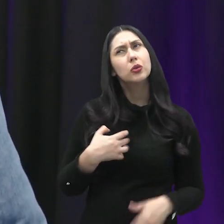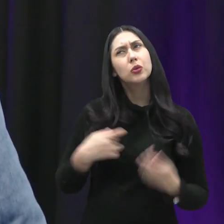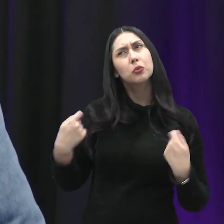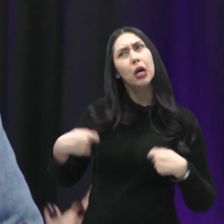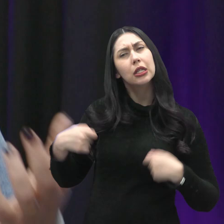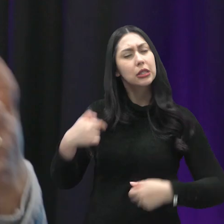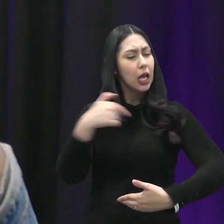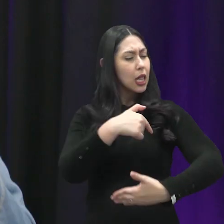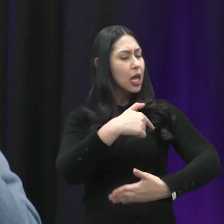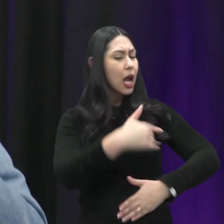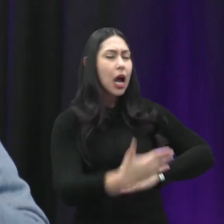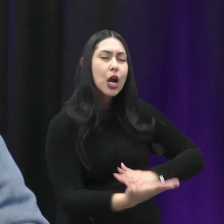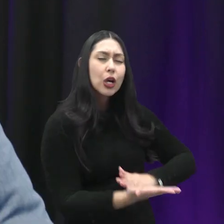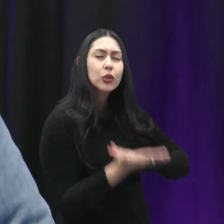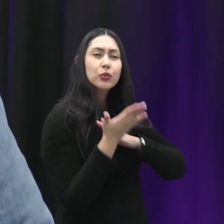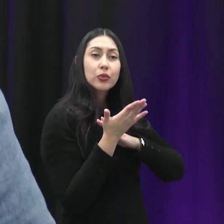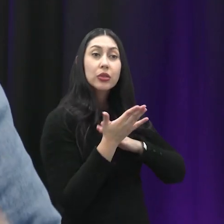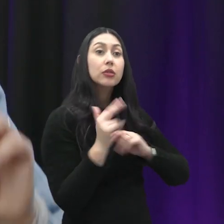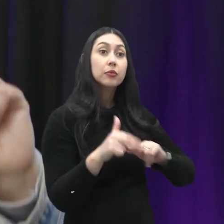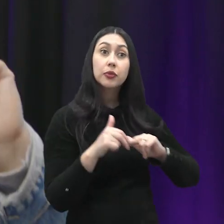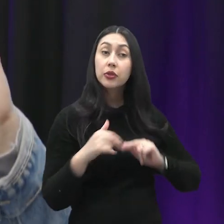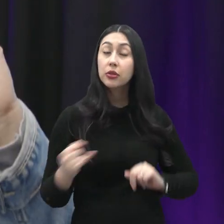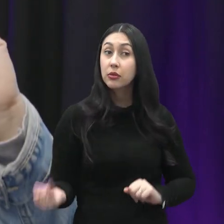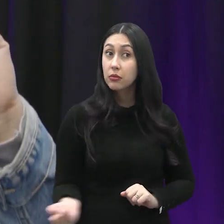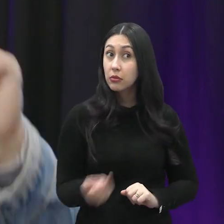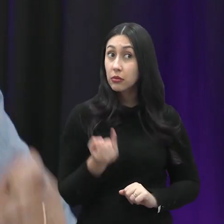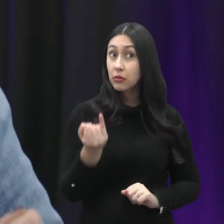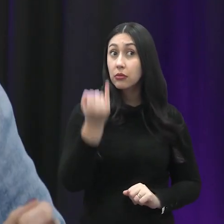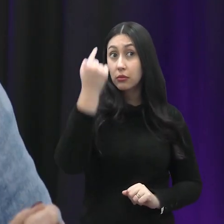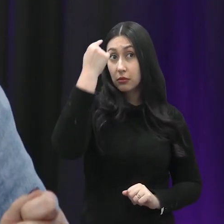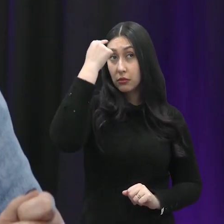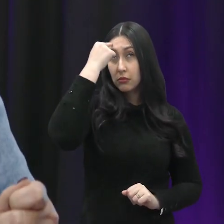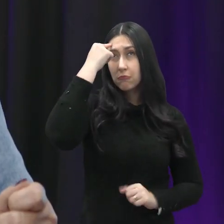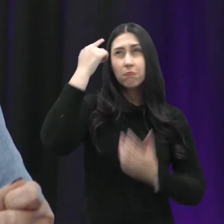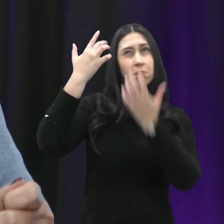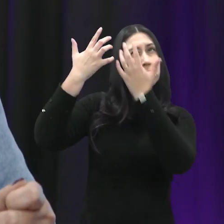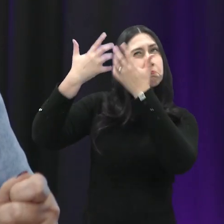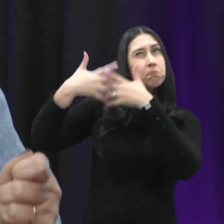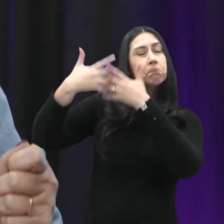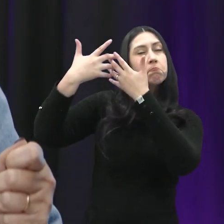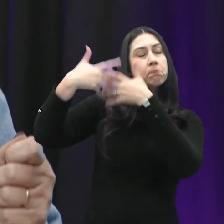necessidades. Então, assim, é muito importante a gente pensar nisso.